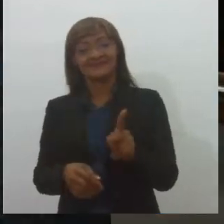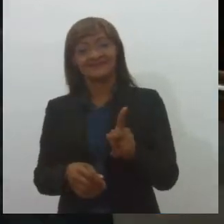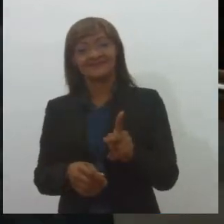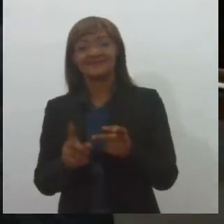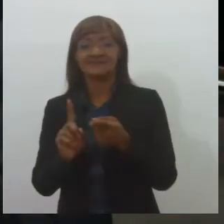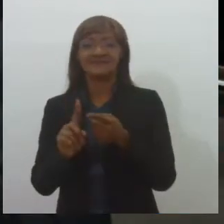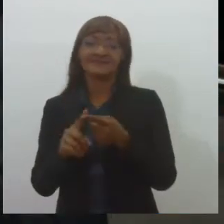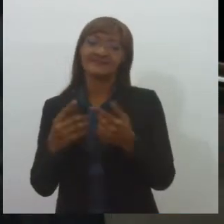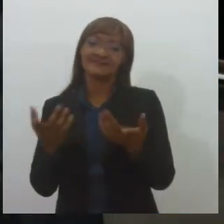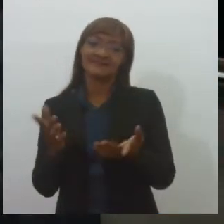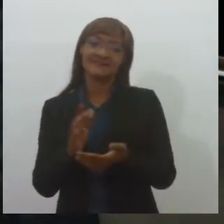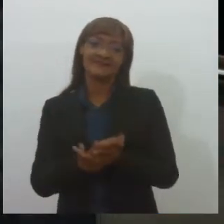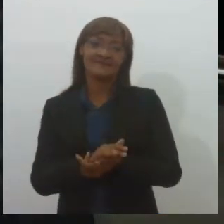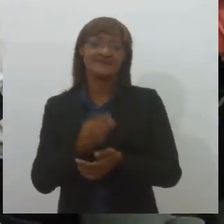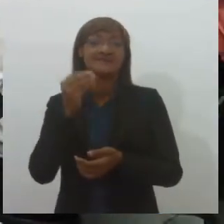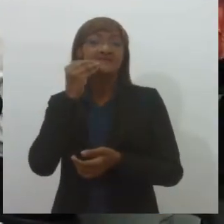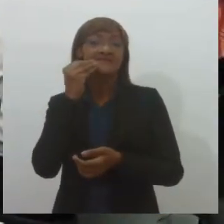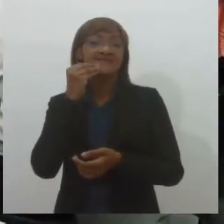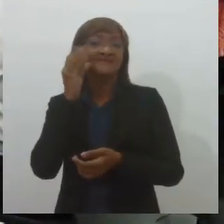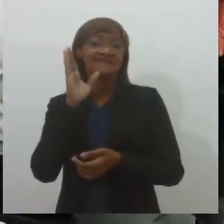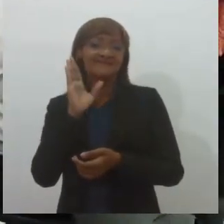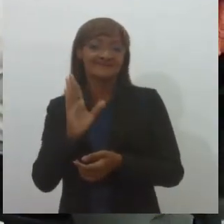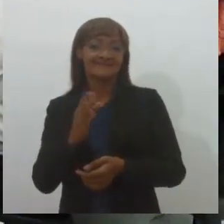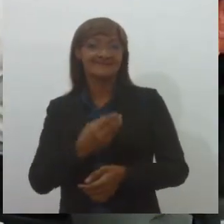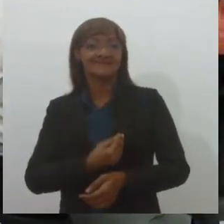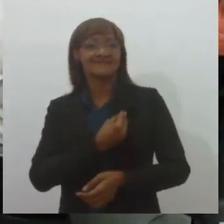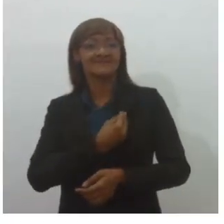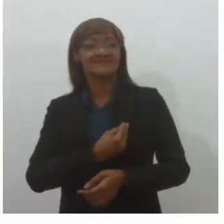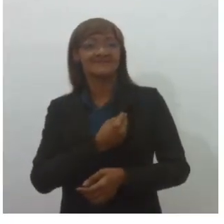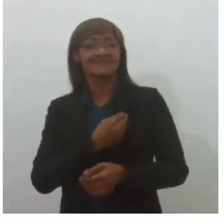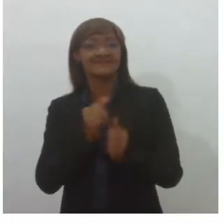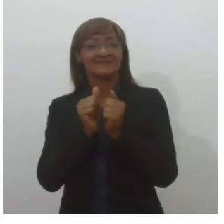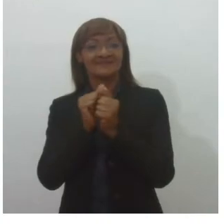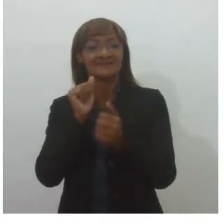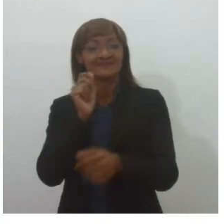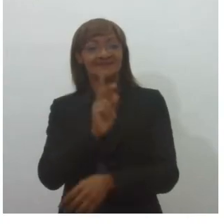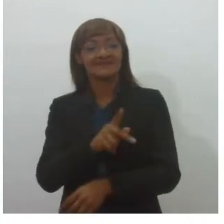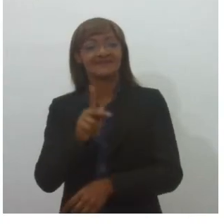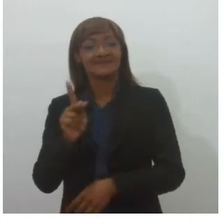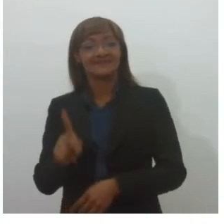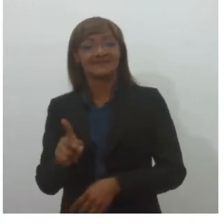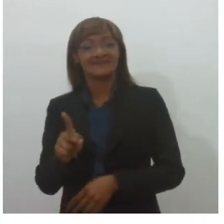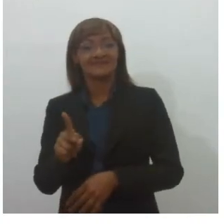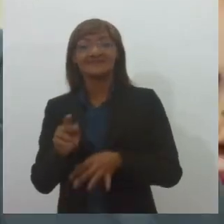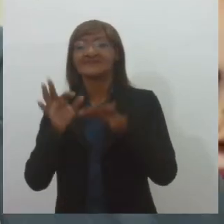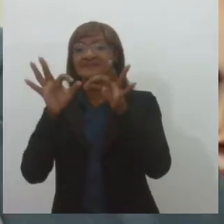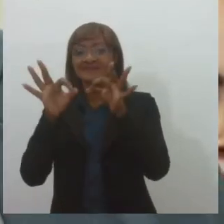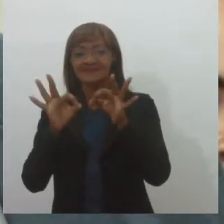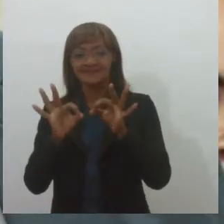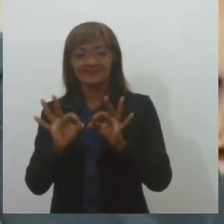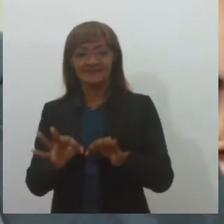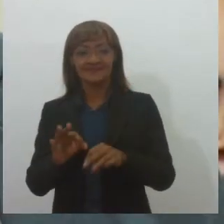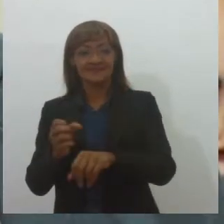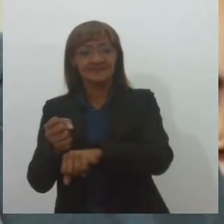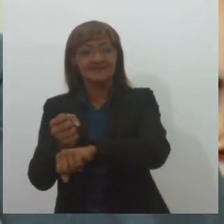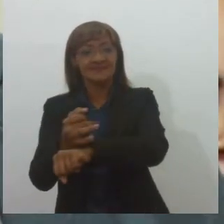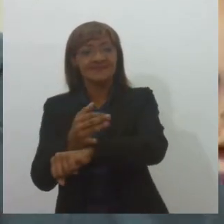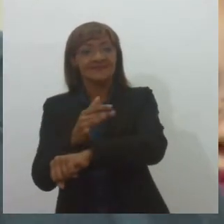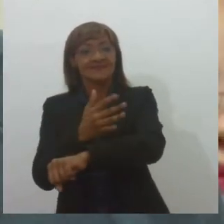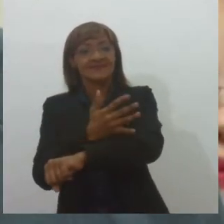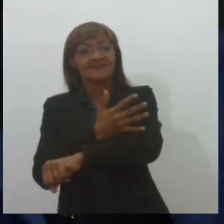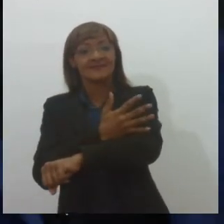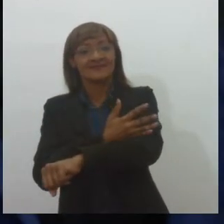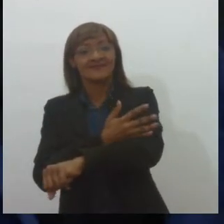para quem teve a oportunidade de conviver com o professor a entrega Foi justa e emocionante